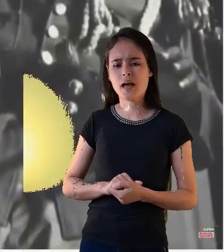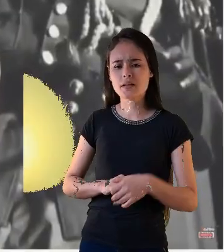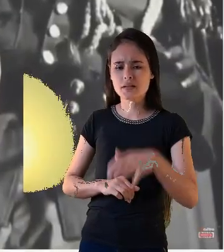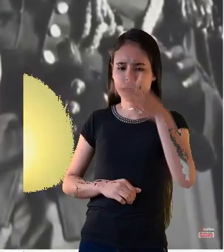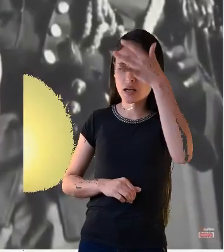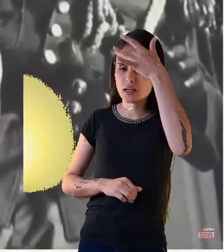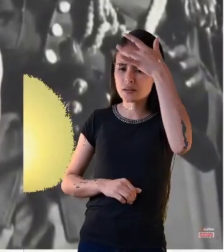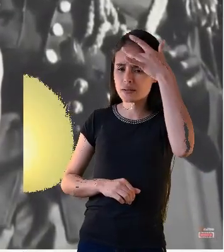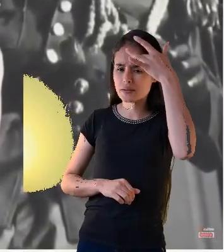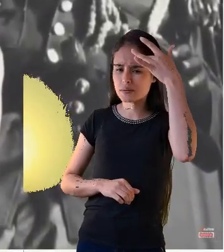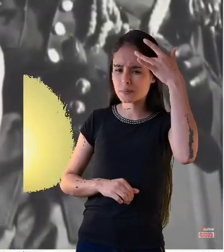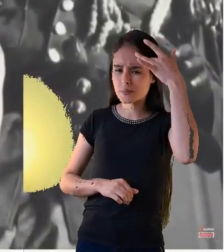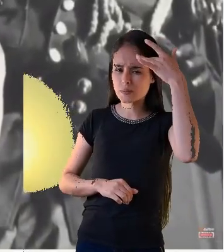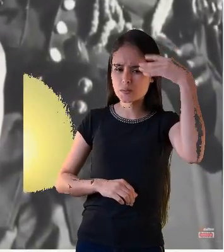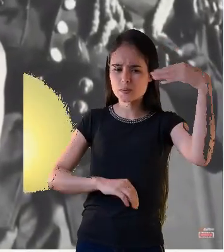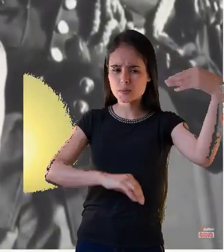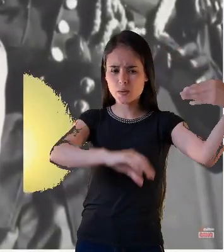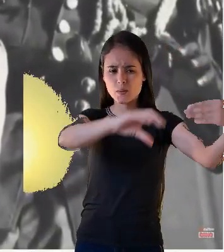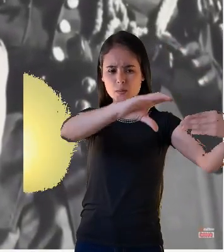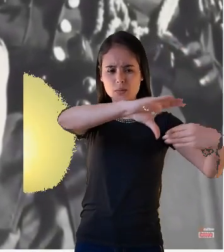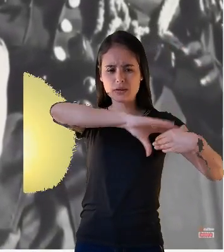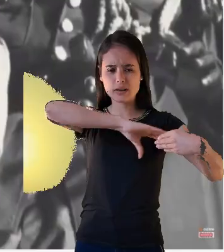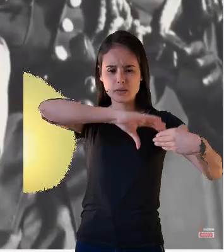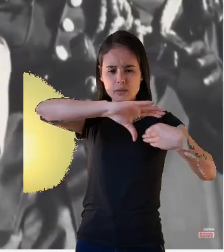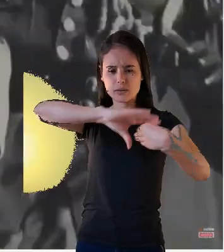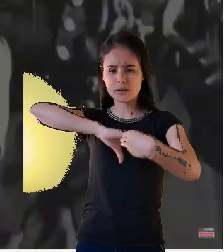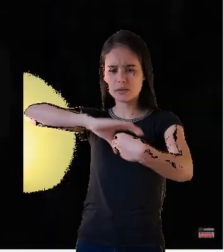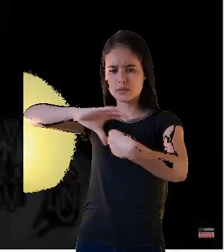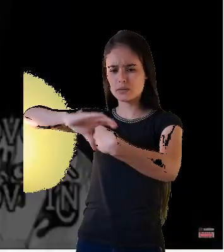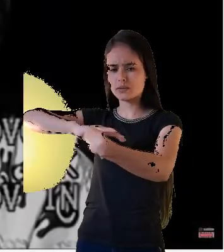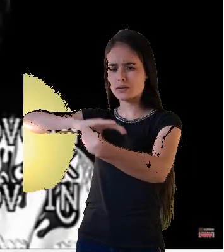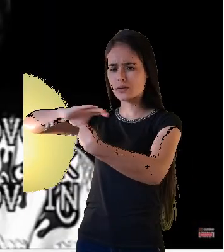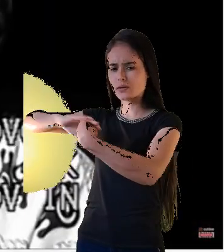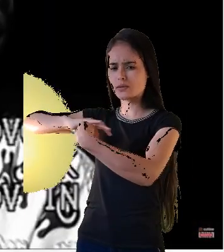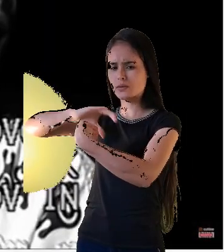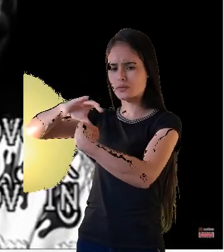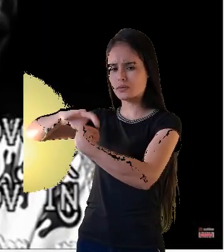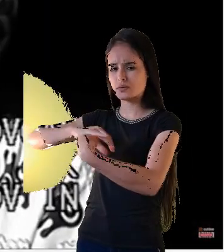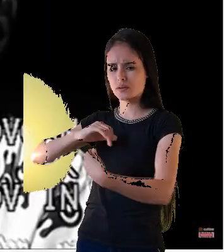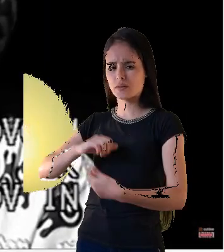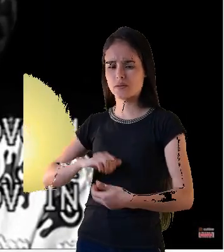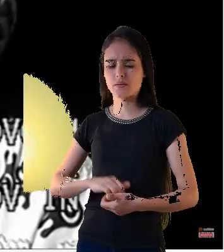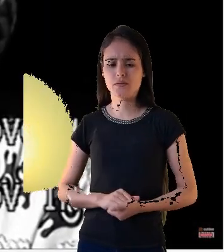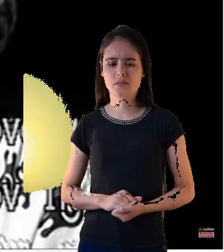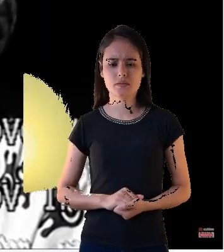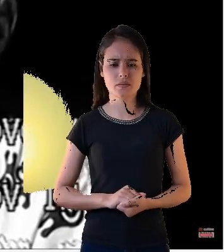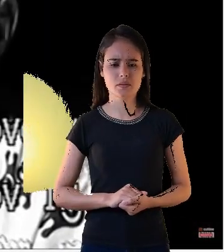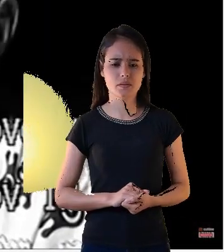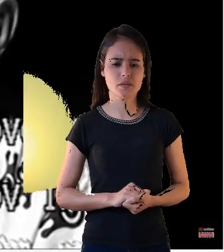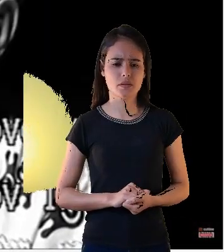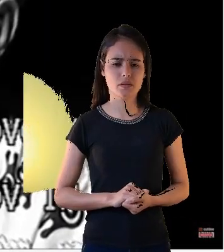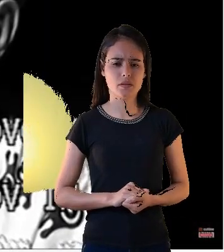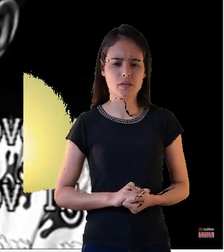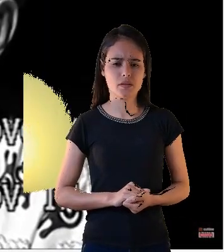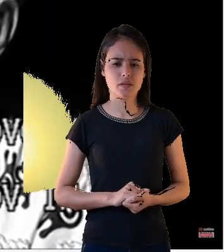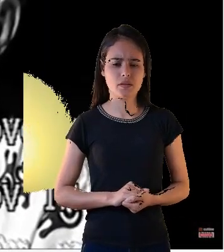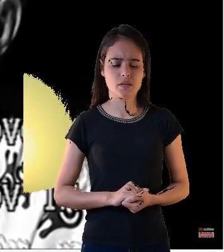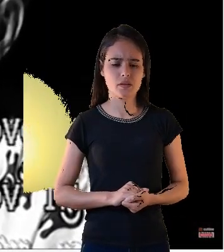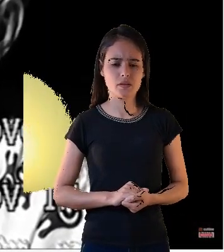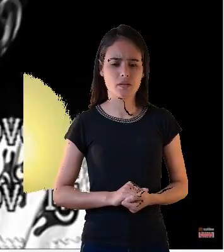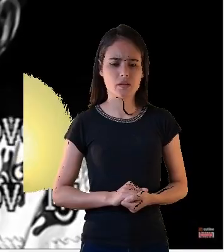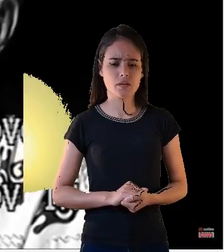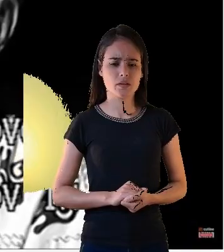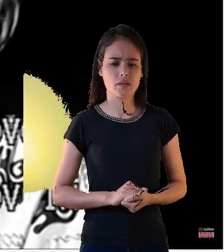Nascimento resolveu fundar um teatro negro para lutar contra o racismo. Eu me lembro do número de